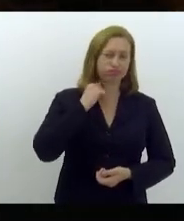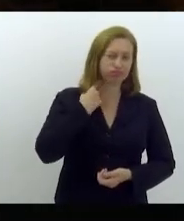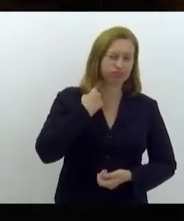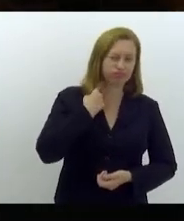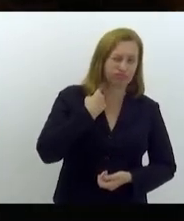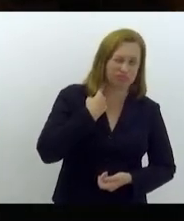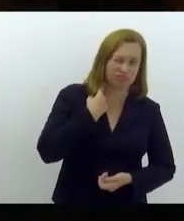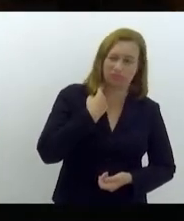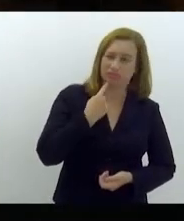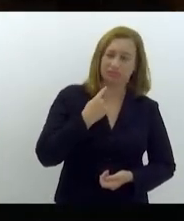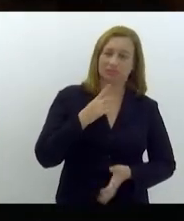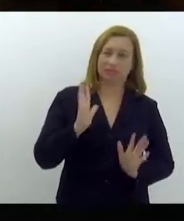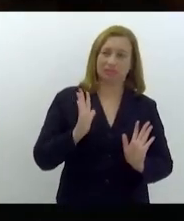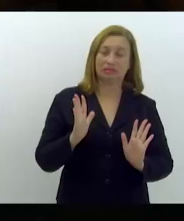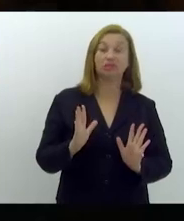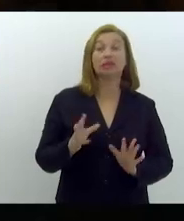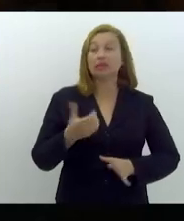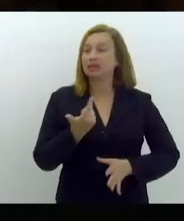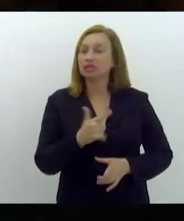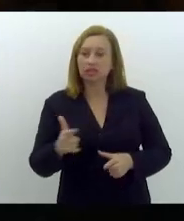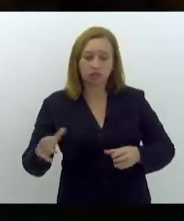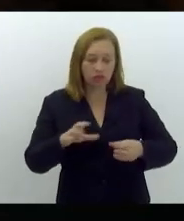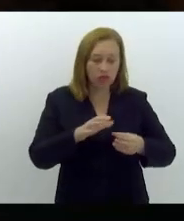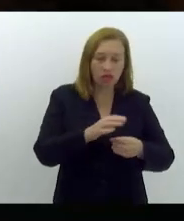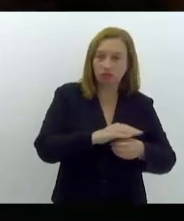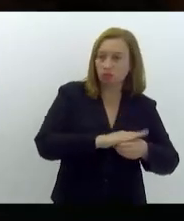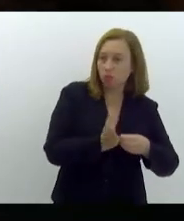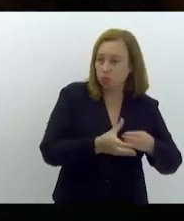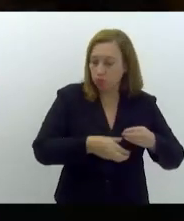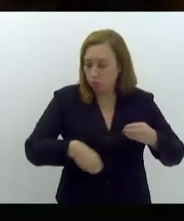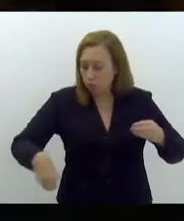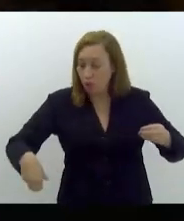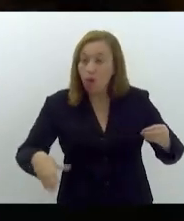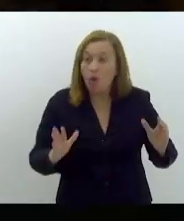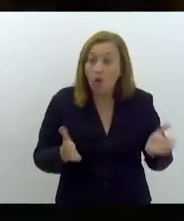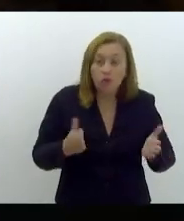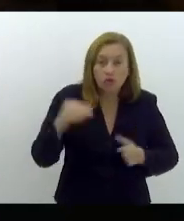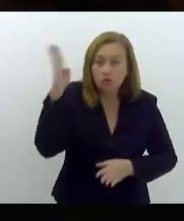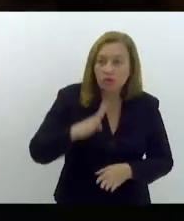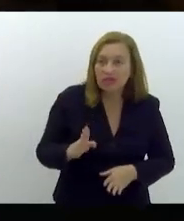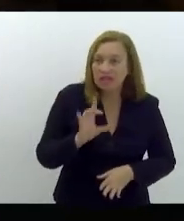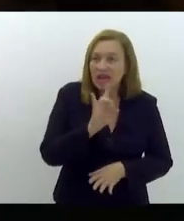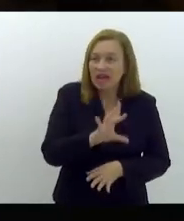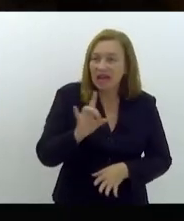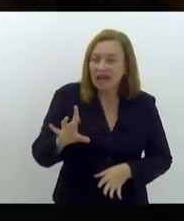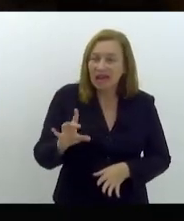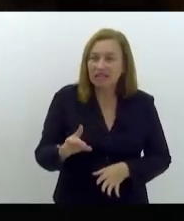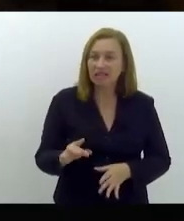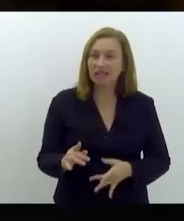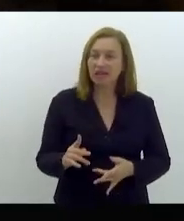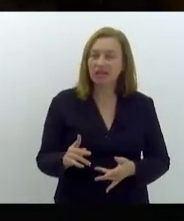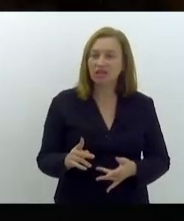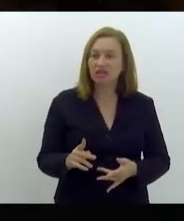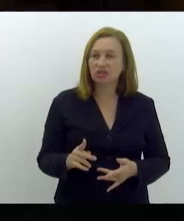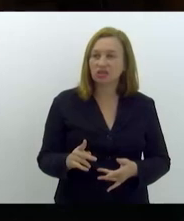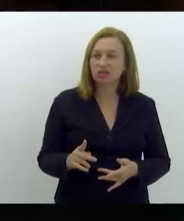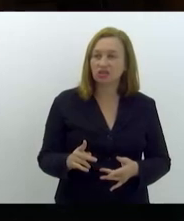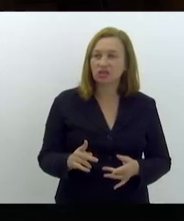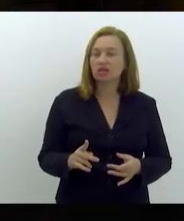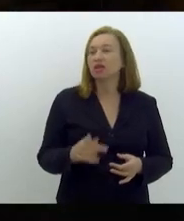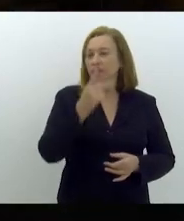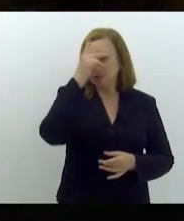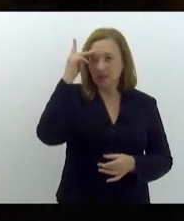porque se não tem saneamento básico hoje no Brasil a cada 10 leitos 7